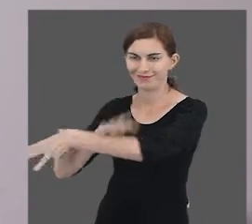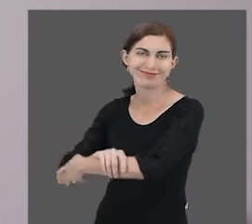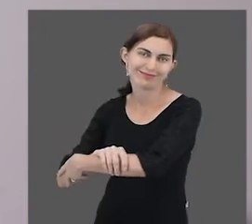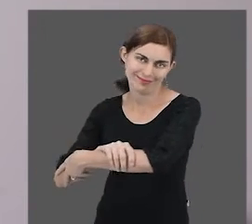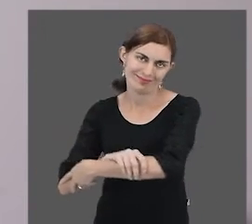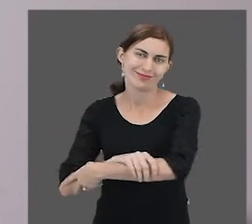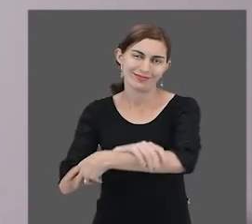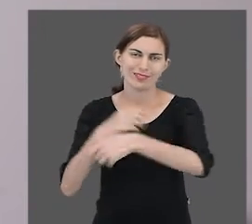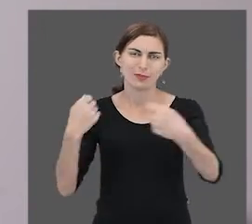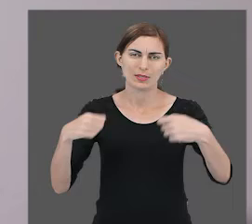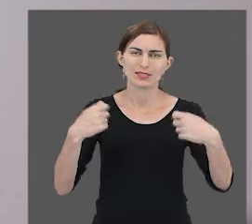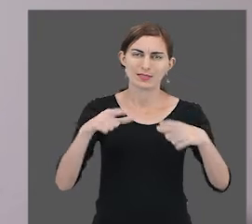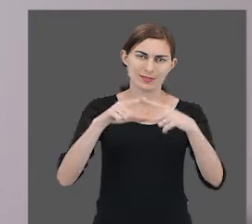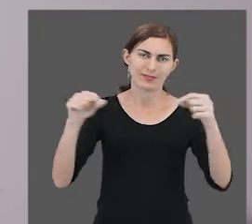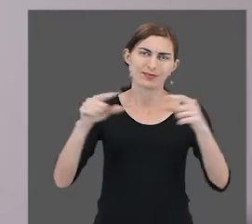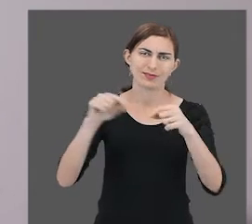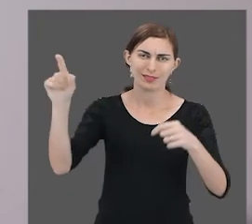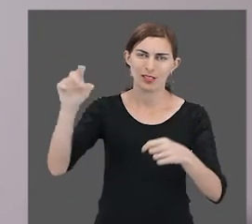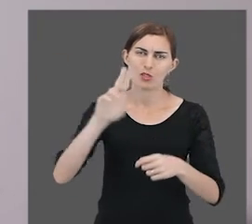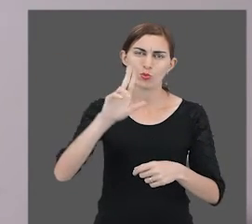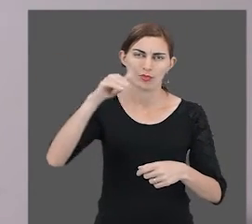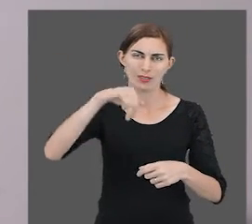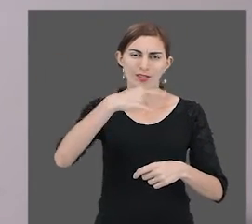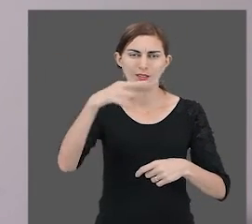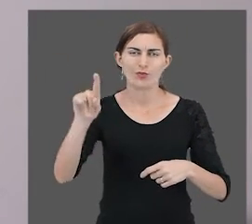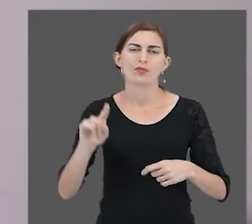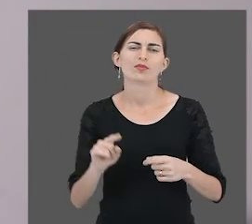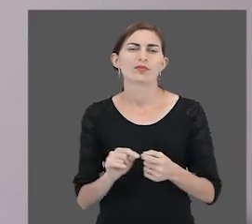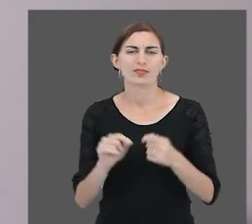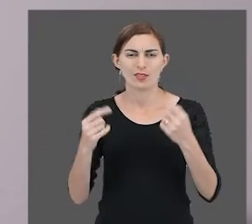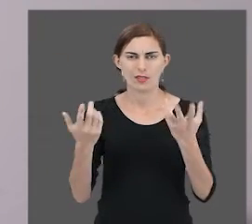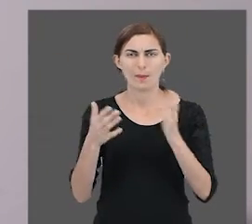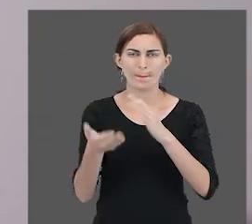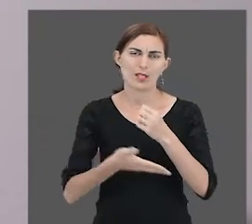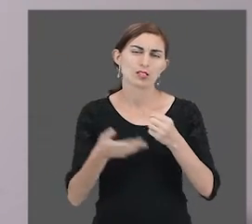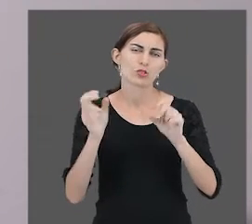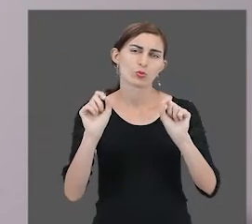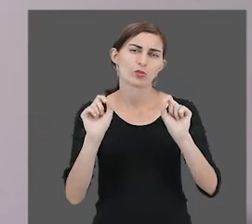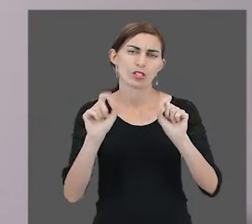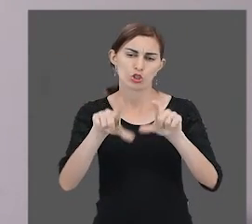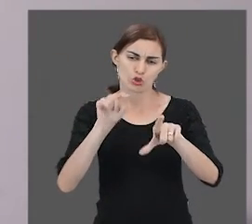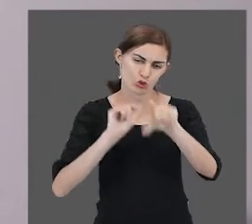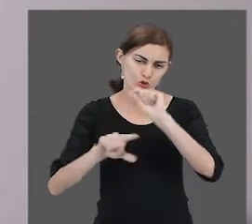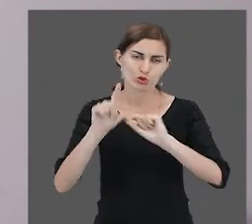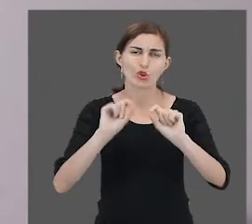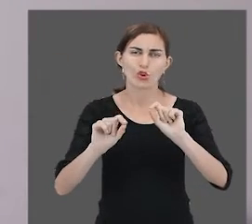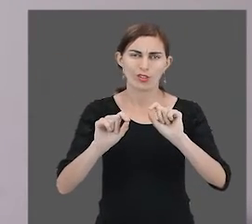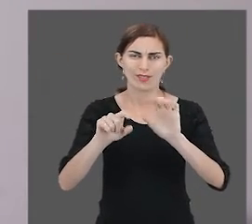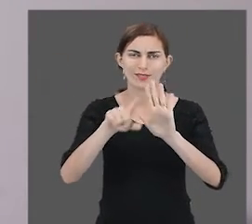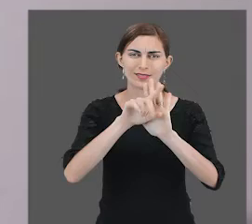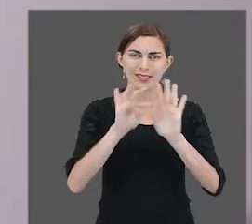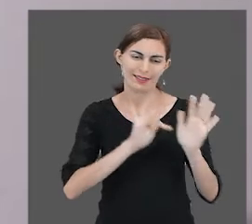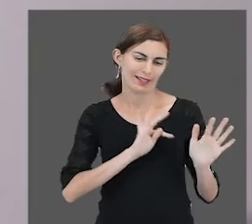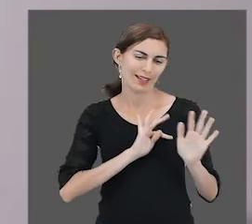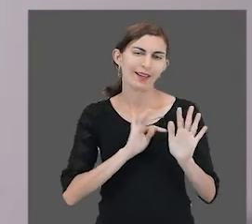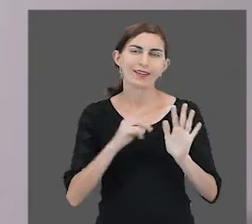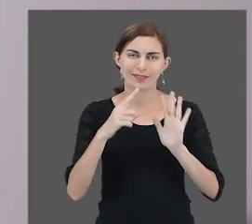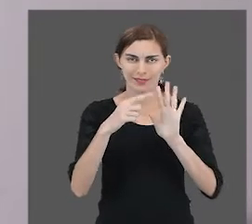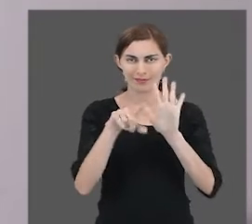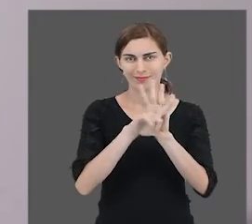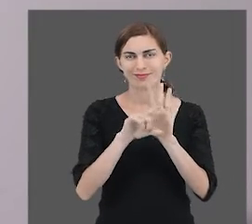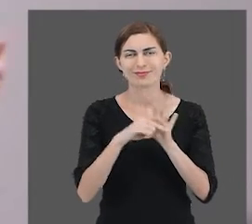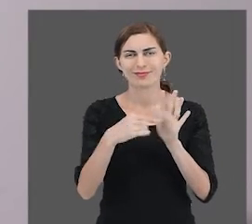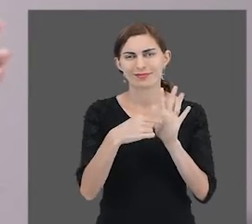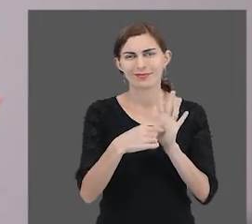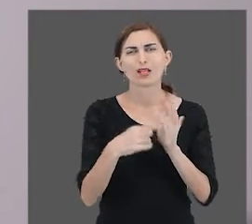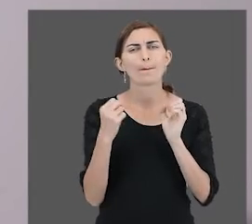de um ato discricionário da União. Ela vai basear a escolha em critérios técnicos, claro, mas que pode